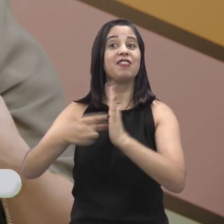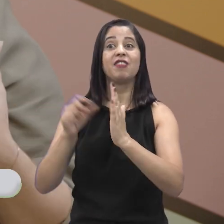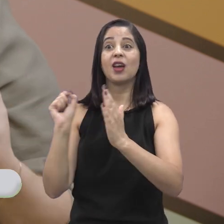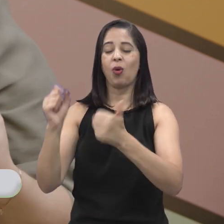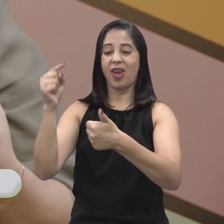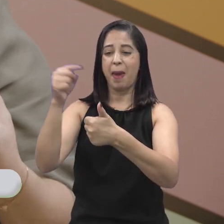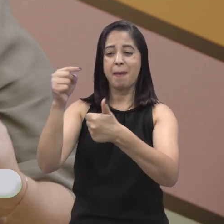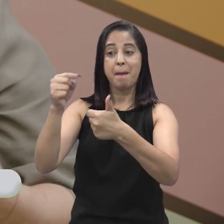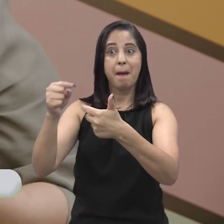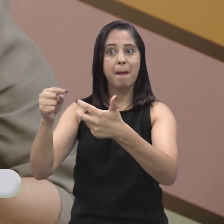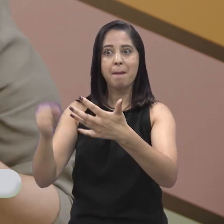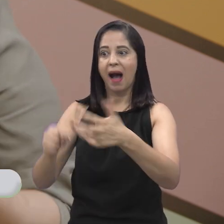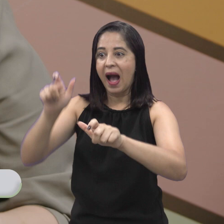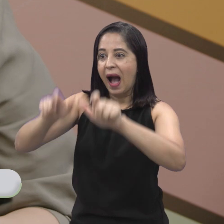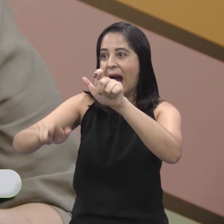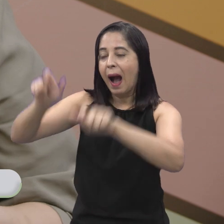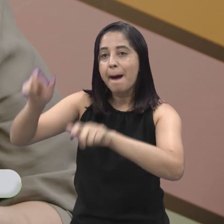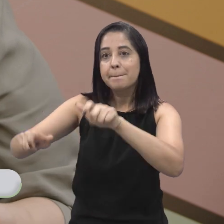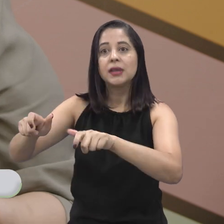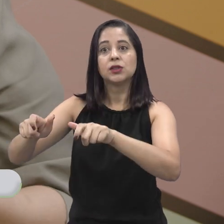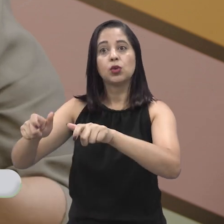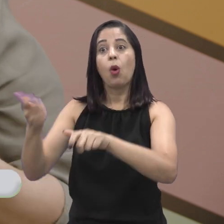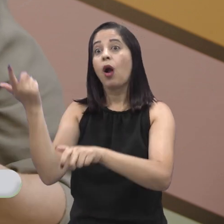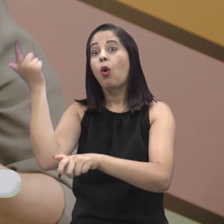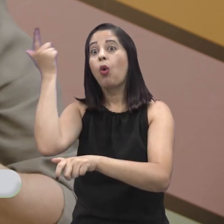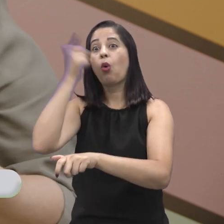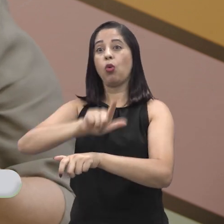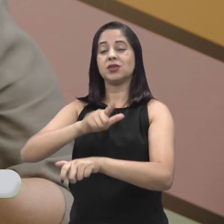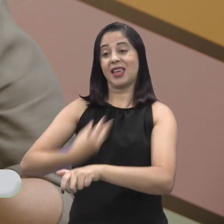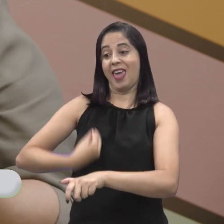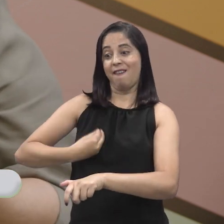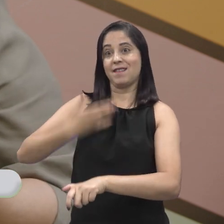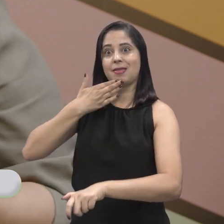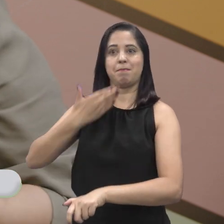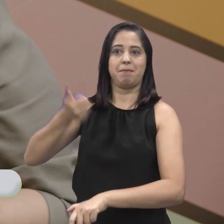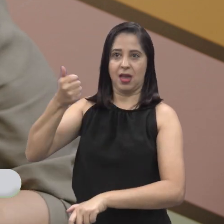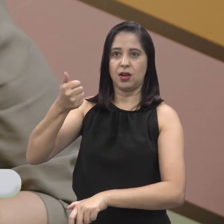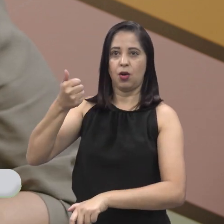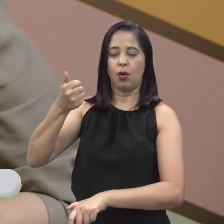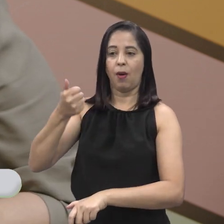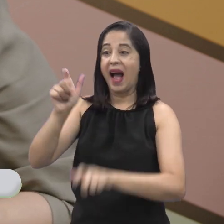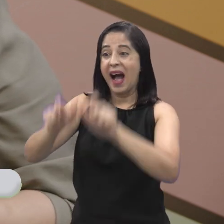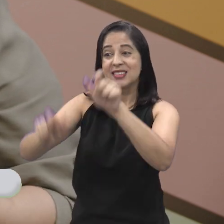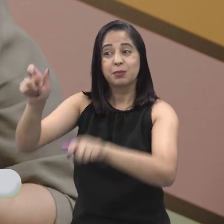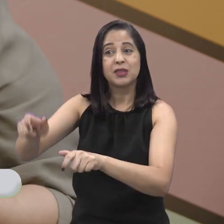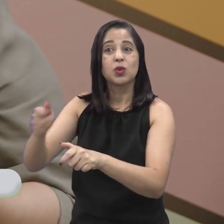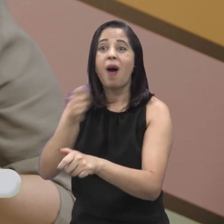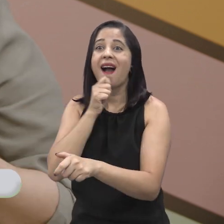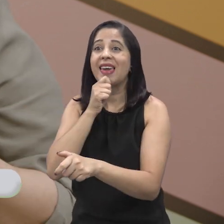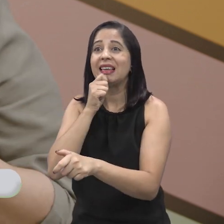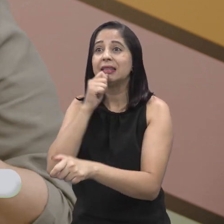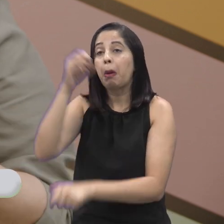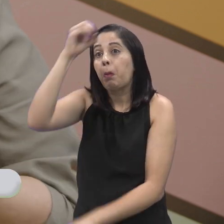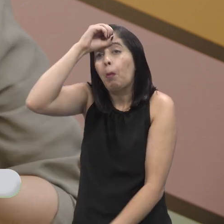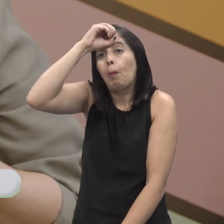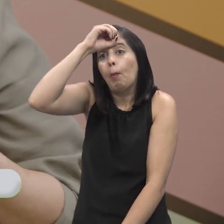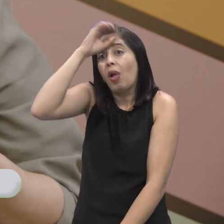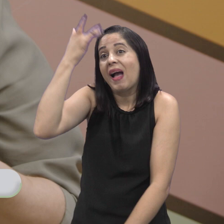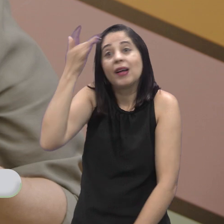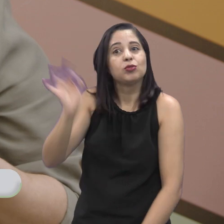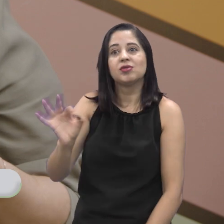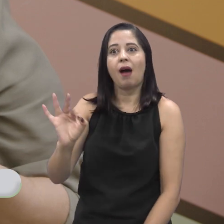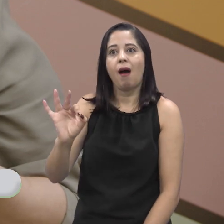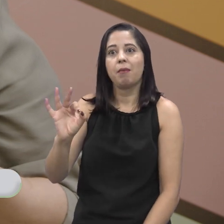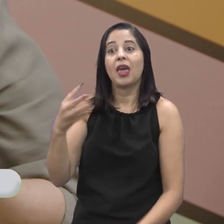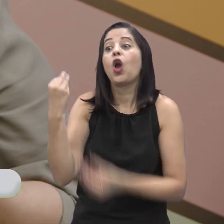possibilidades da pessoa ter esse acesso, né? Na minha percepção, falta muito esse conhecimento. Né, de que instrumentos